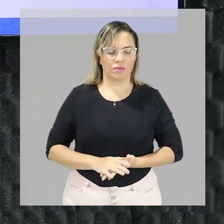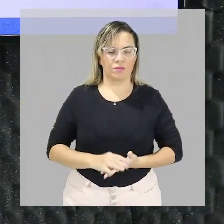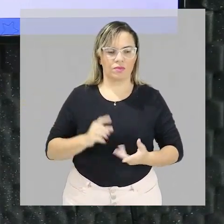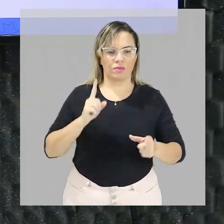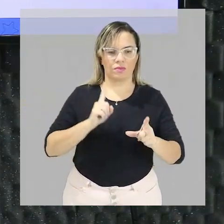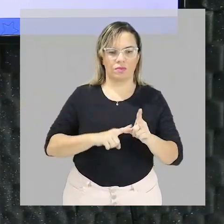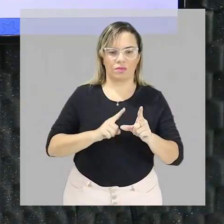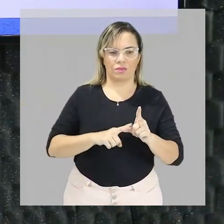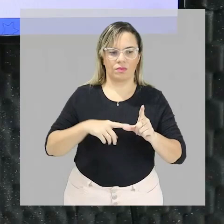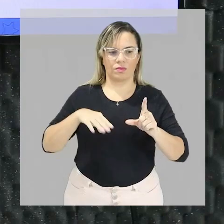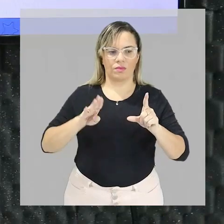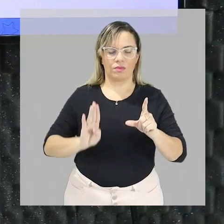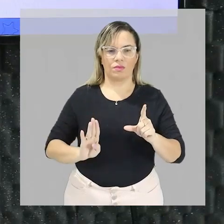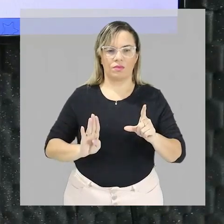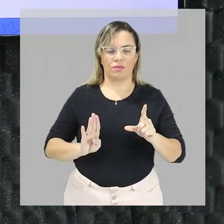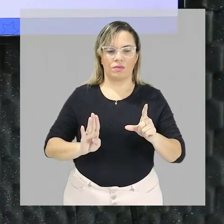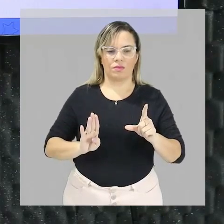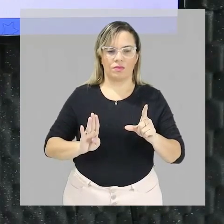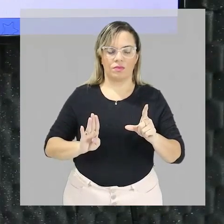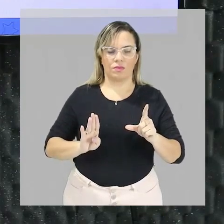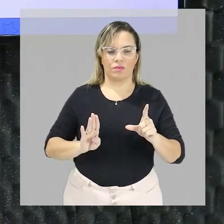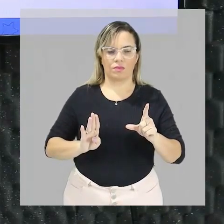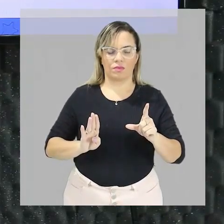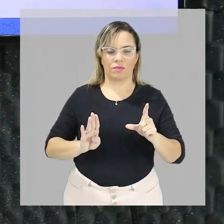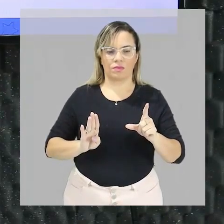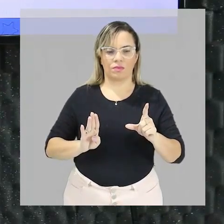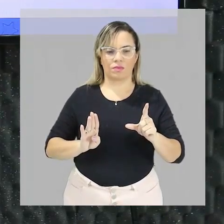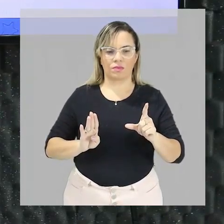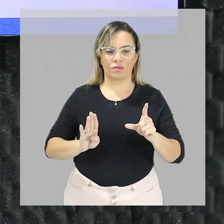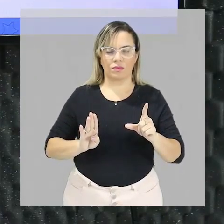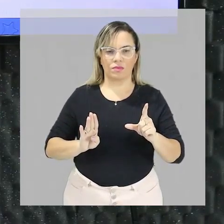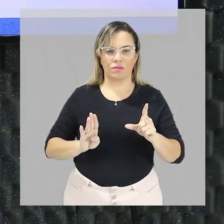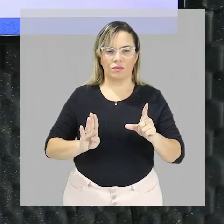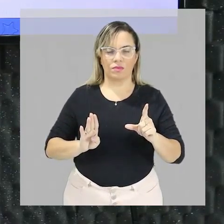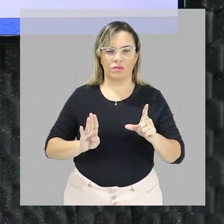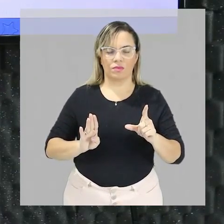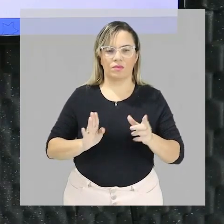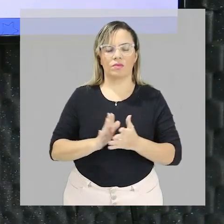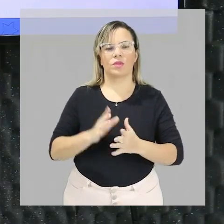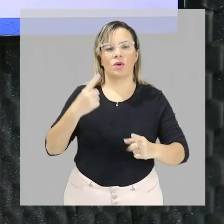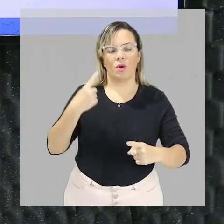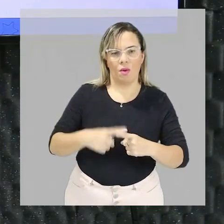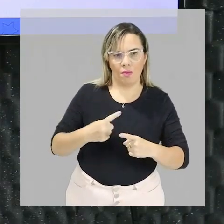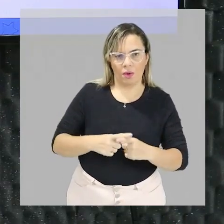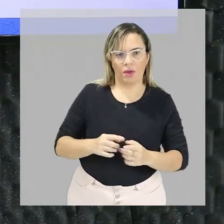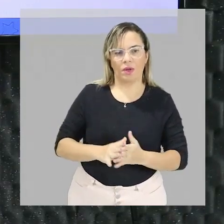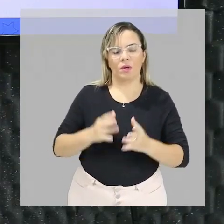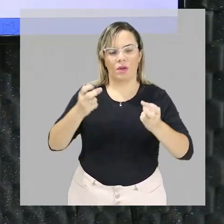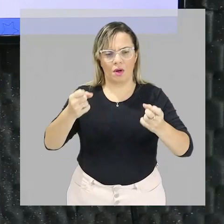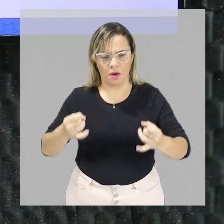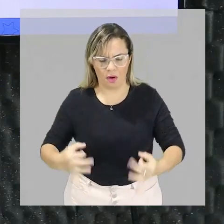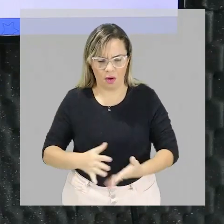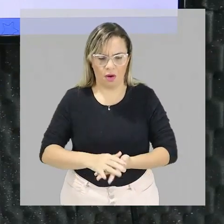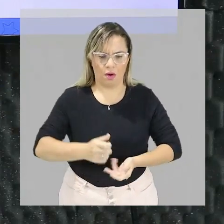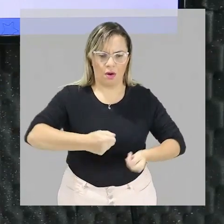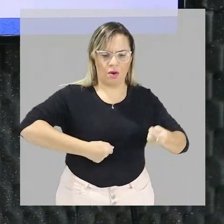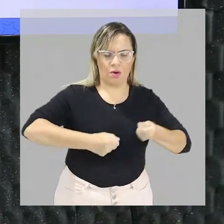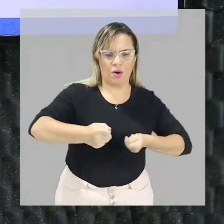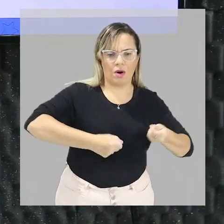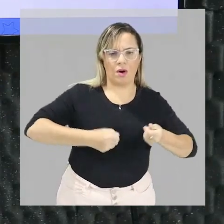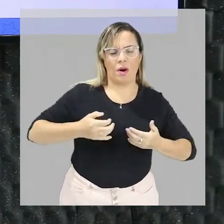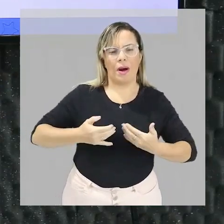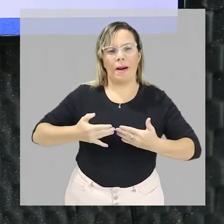do processo de abertura política ou de extensão política. Porque foi uma abertura negociada,